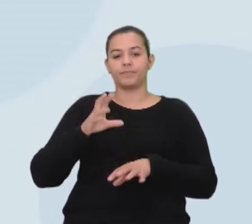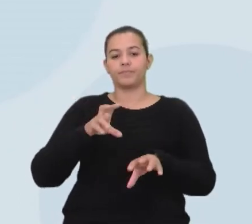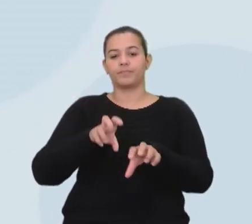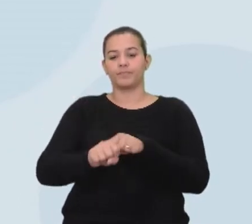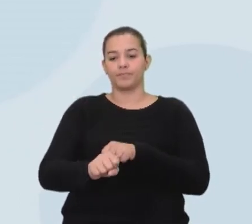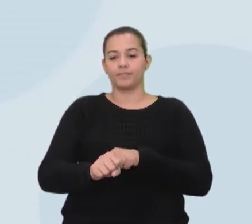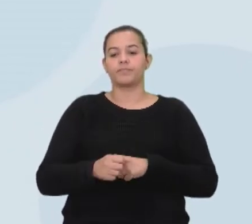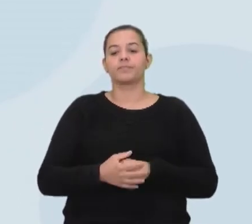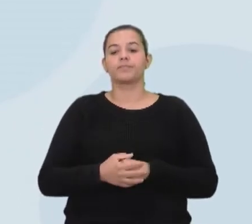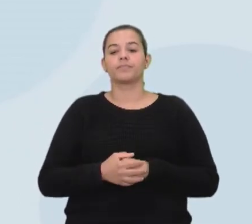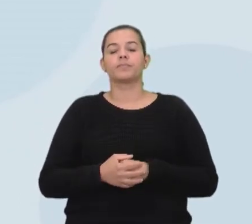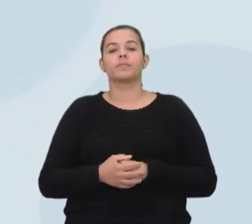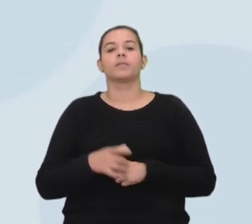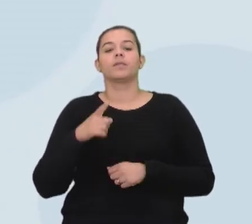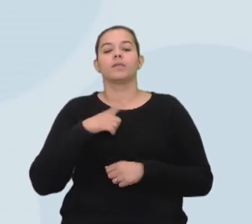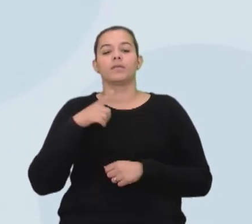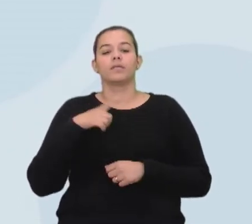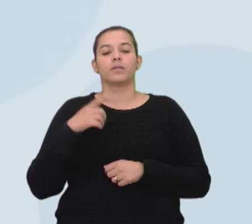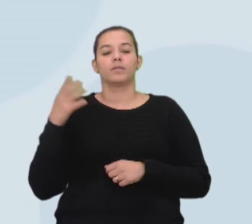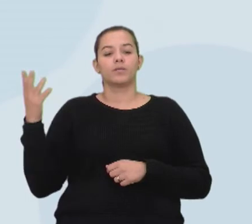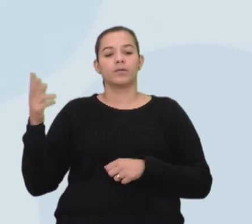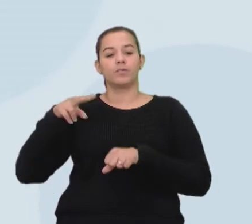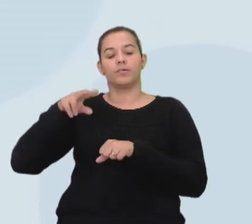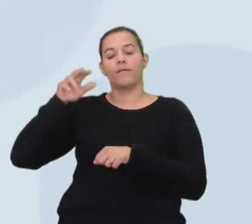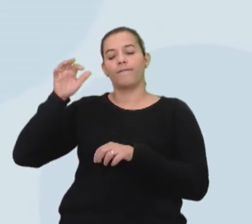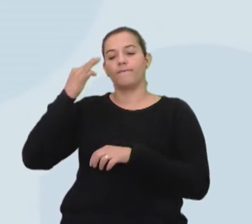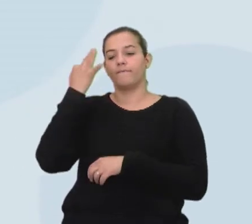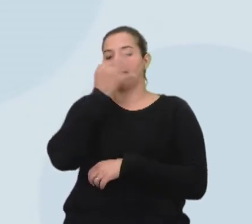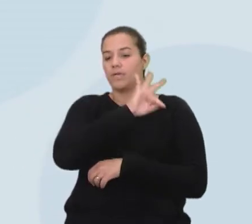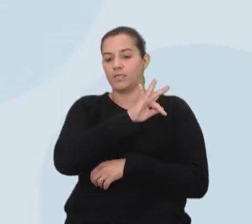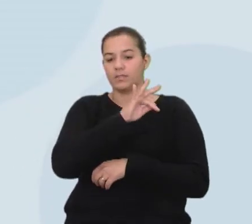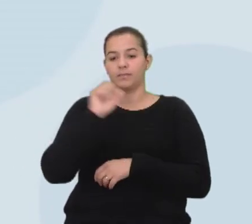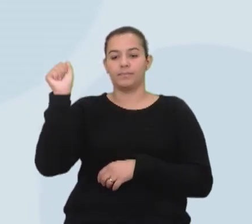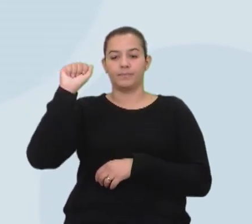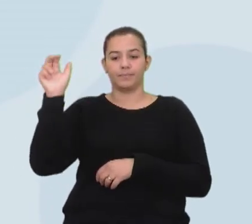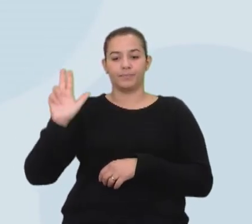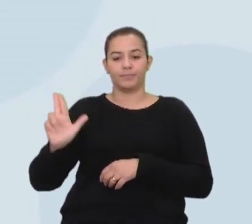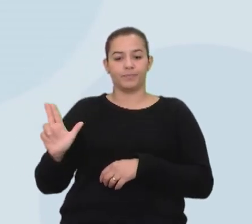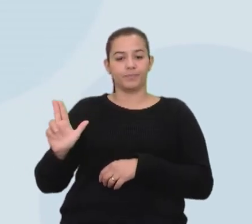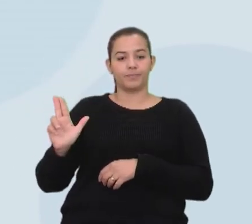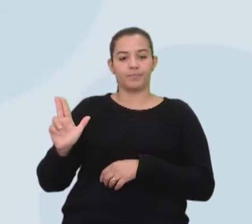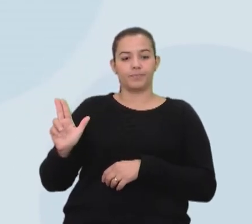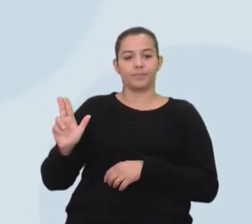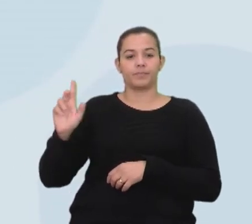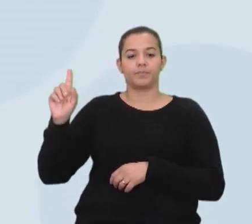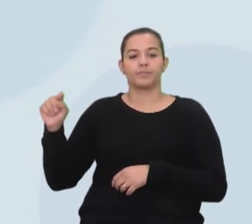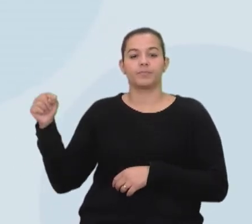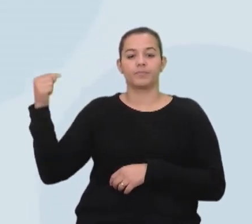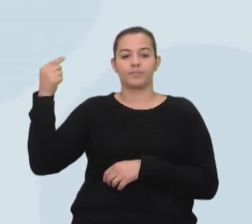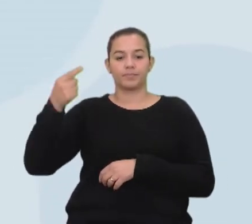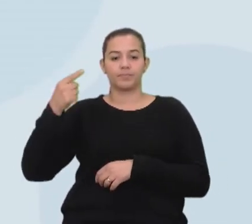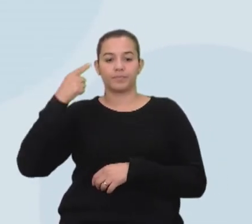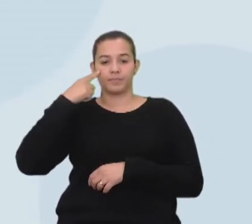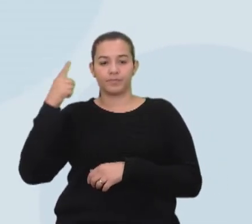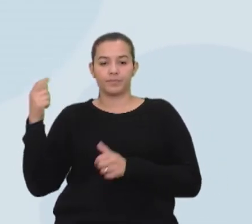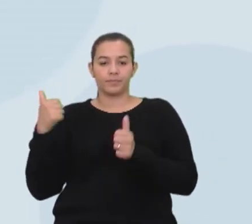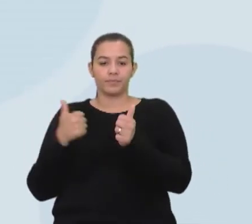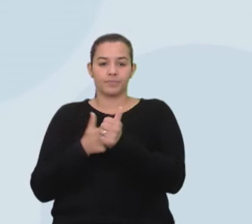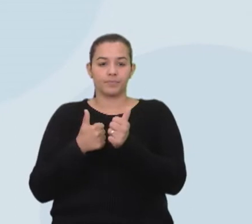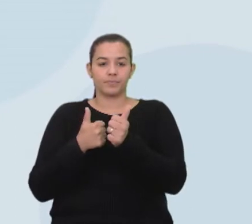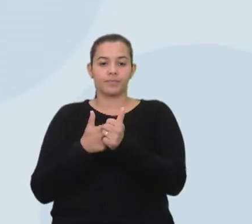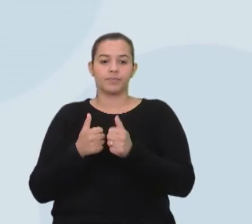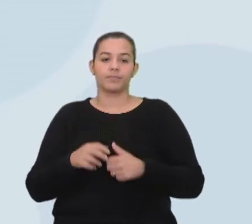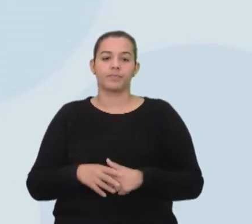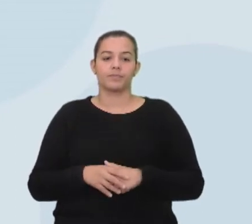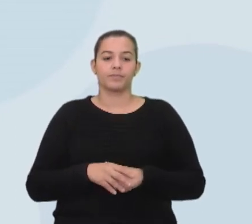gente tem território francês, que está em azul, então a gente tem o cantinho ali do lado da onde está o Amapá, que é o que eu falei que hoje é a Guiana